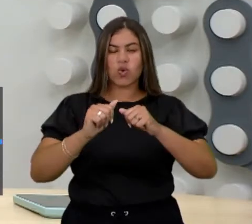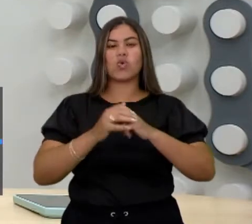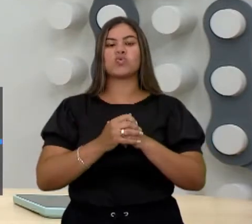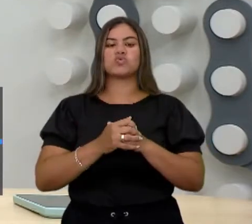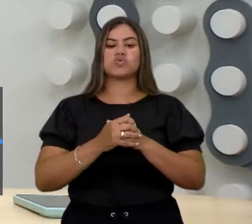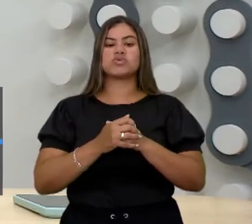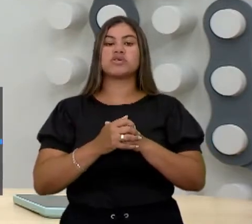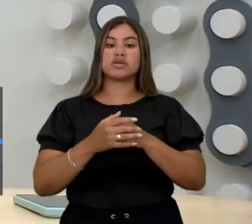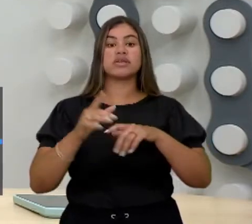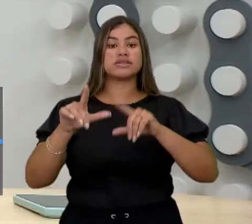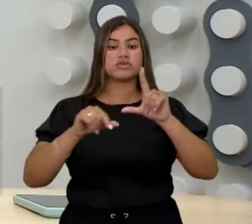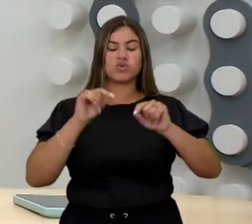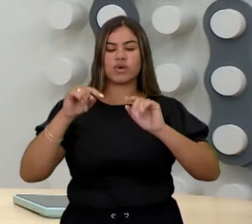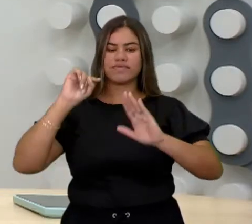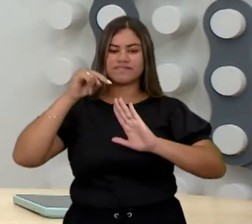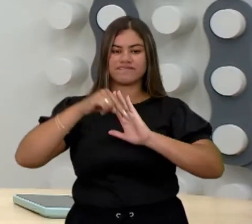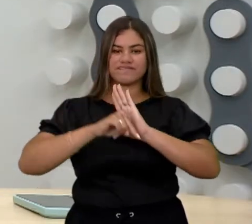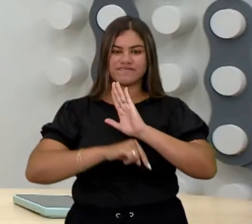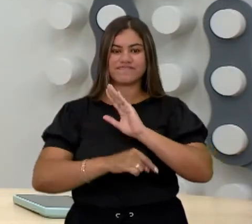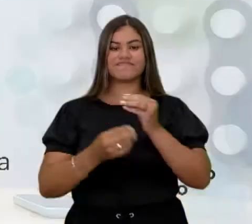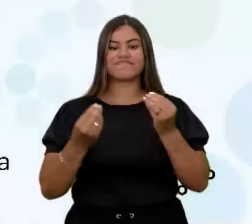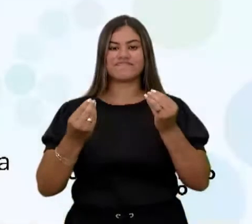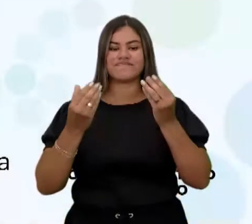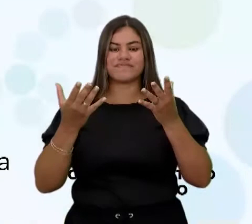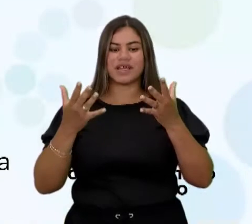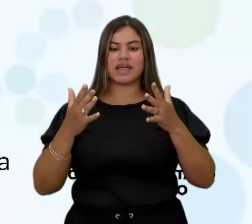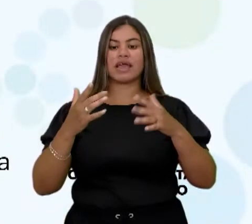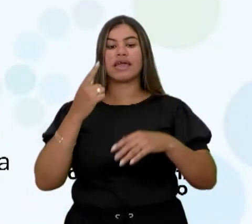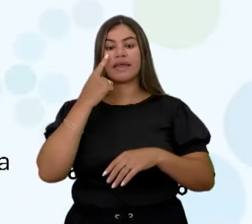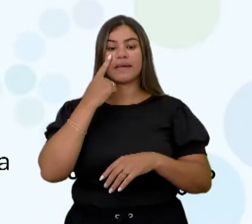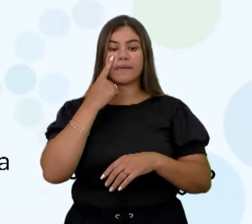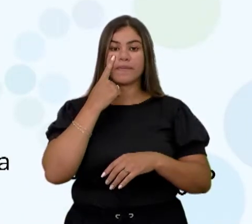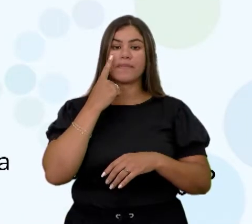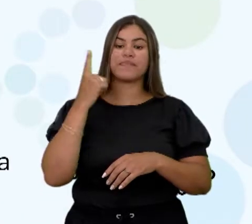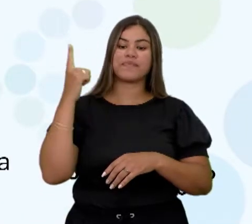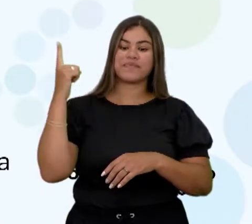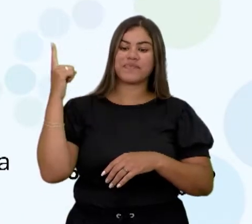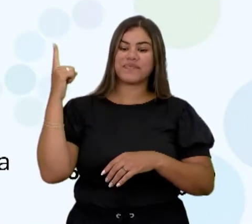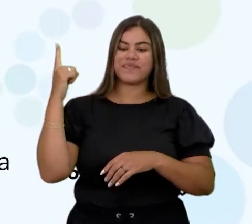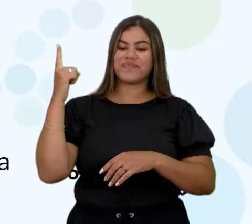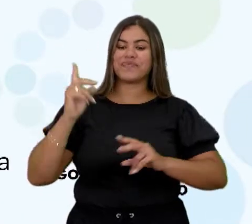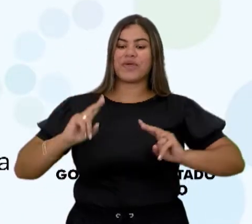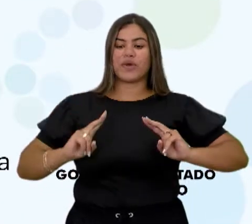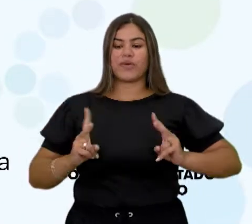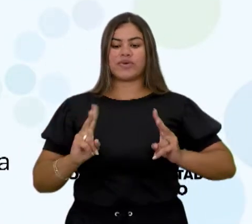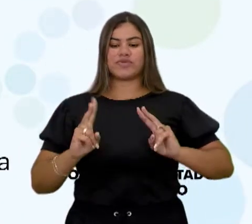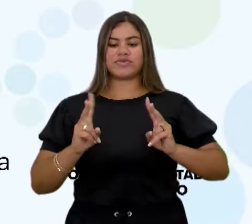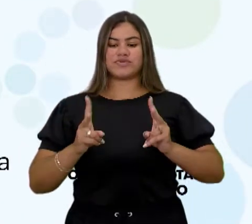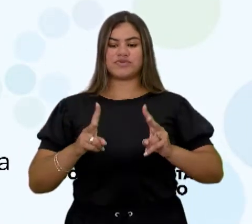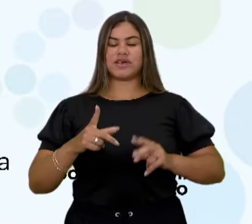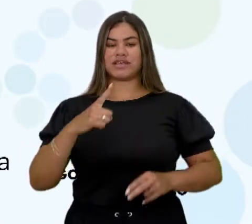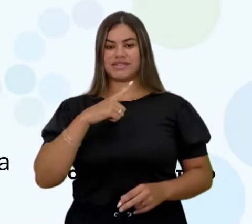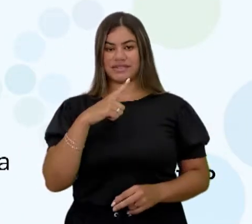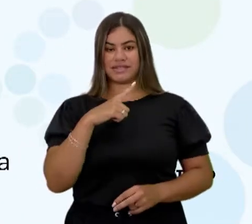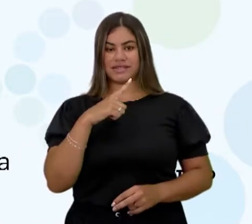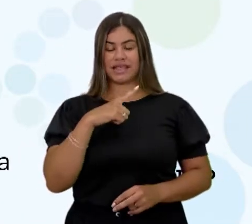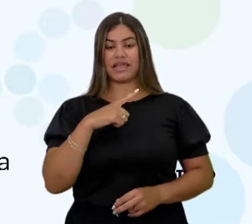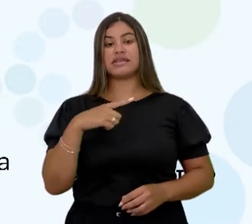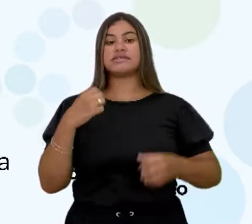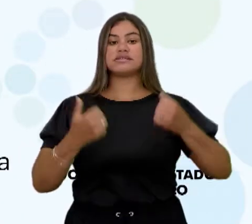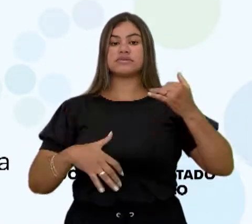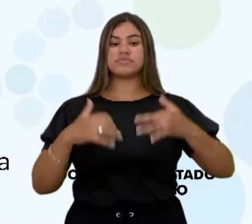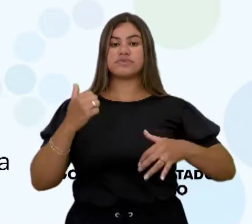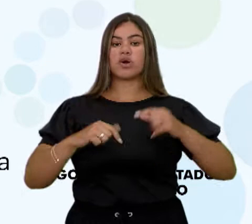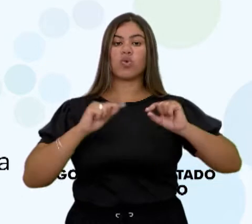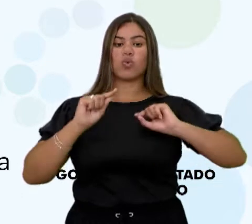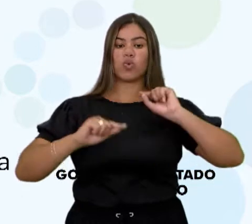né? Escolheu esse aprofundamento para estar trabalhando aí com seus alunos. Nós vamos dar continuidade a este componente aí falando